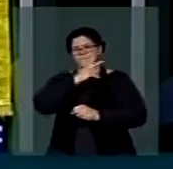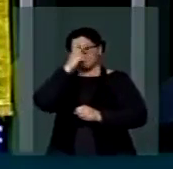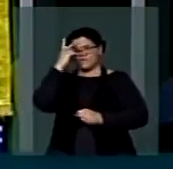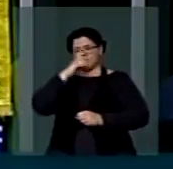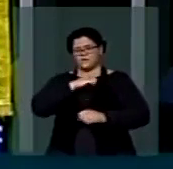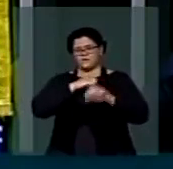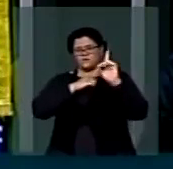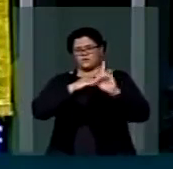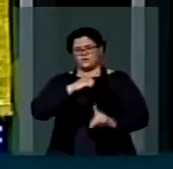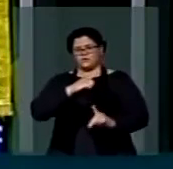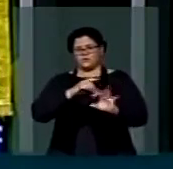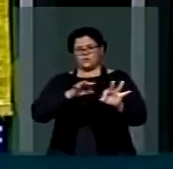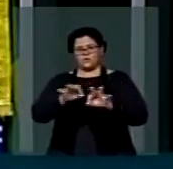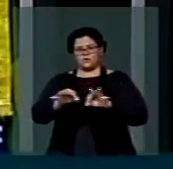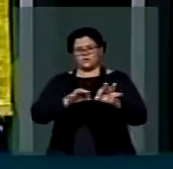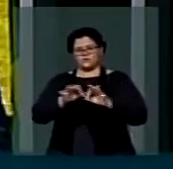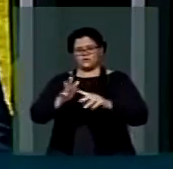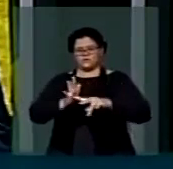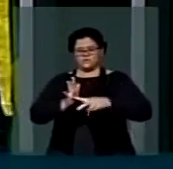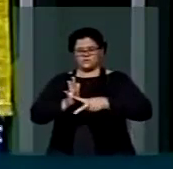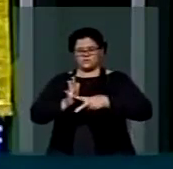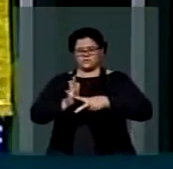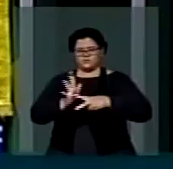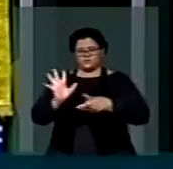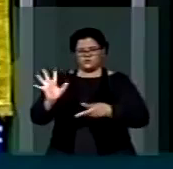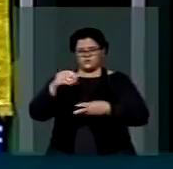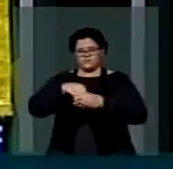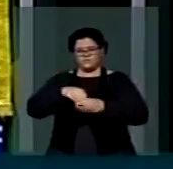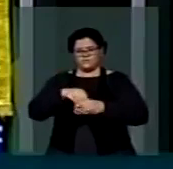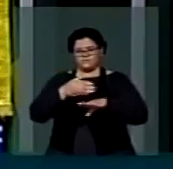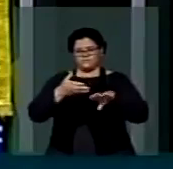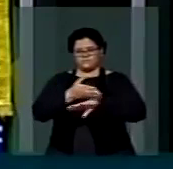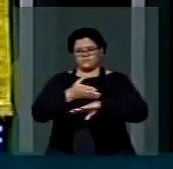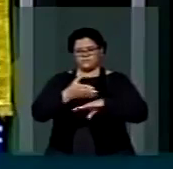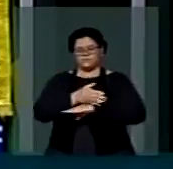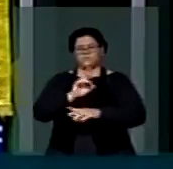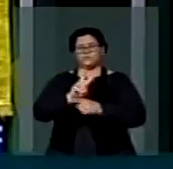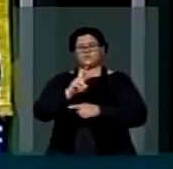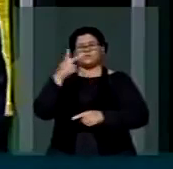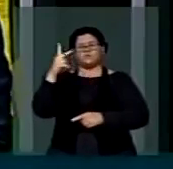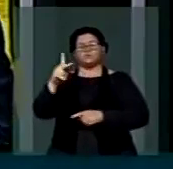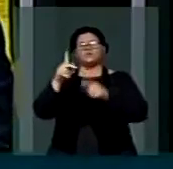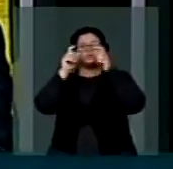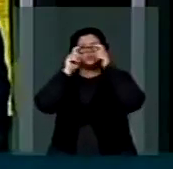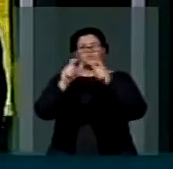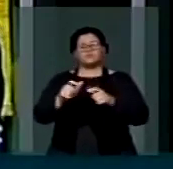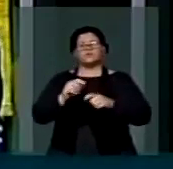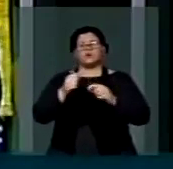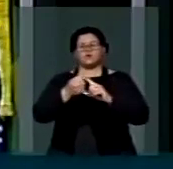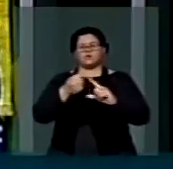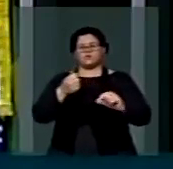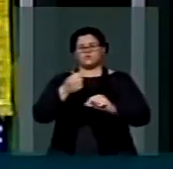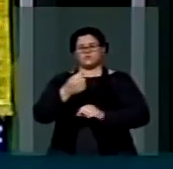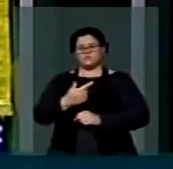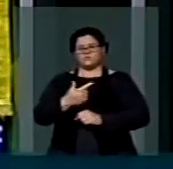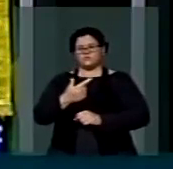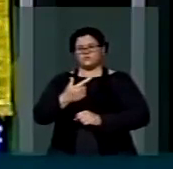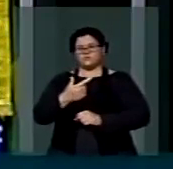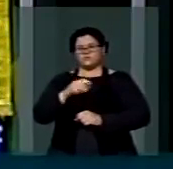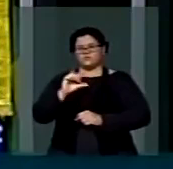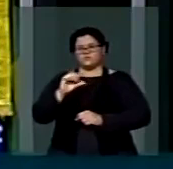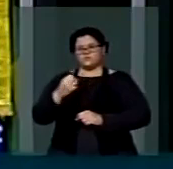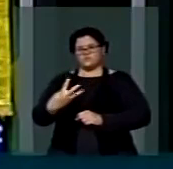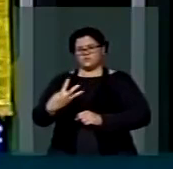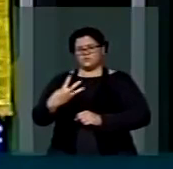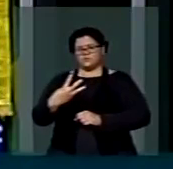a organizar sindicatos e neles ingressar para a proteção dos seus interesses. O artigo 23º